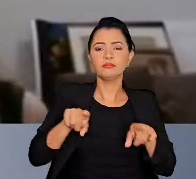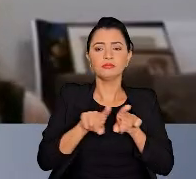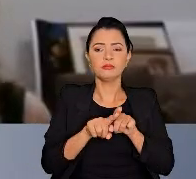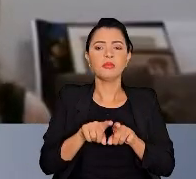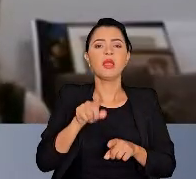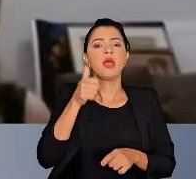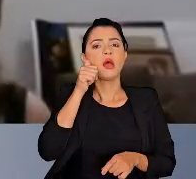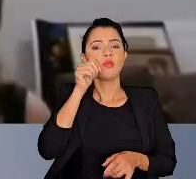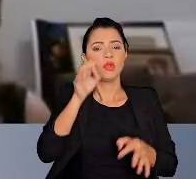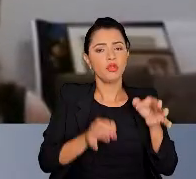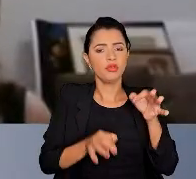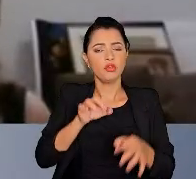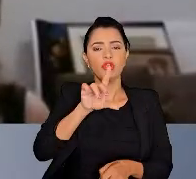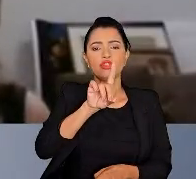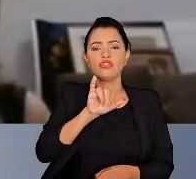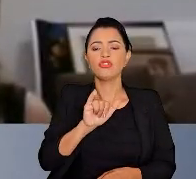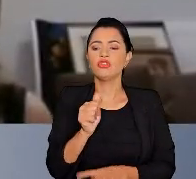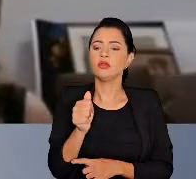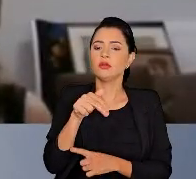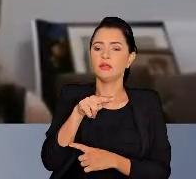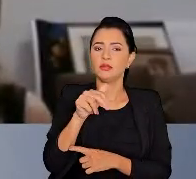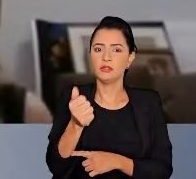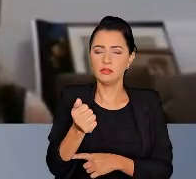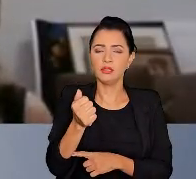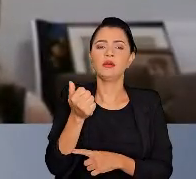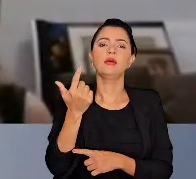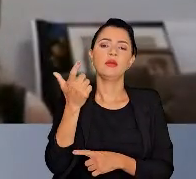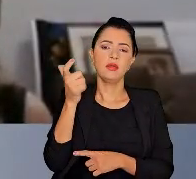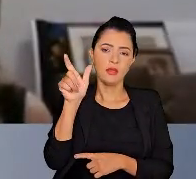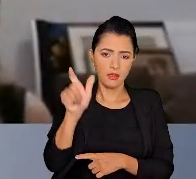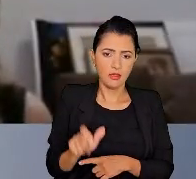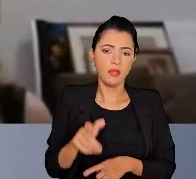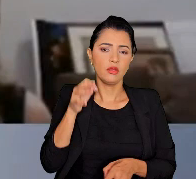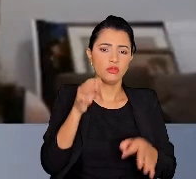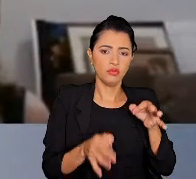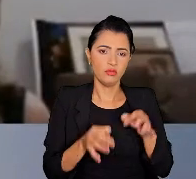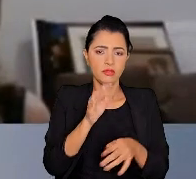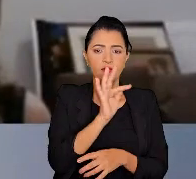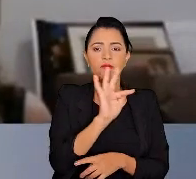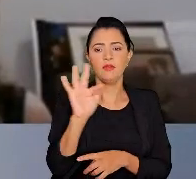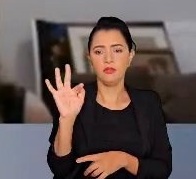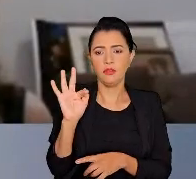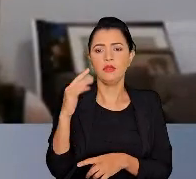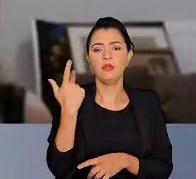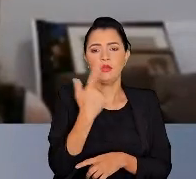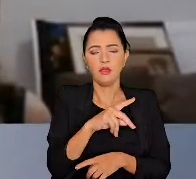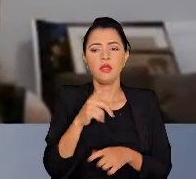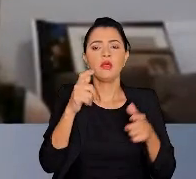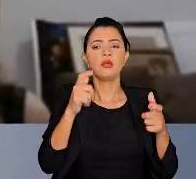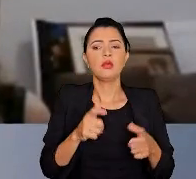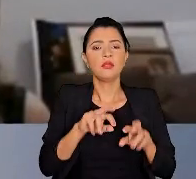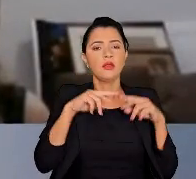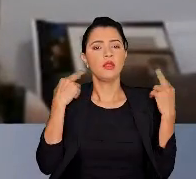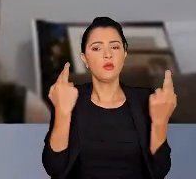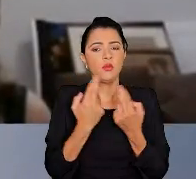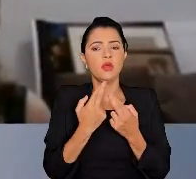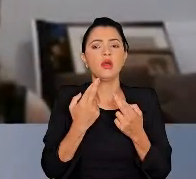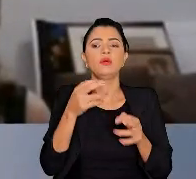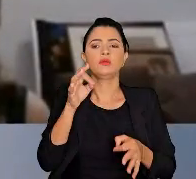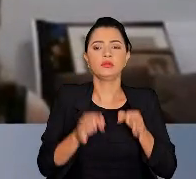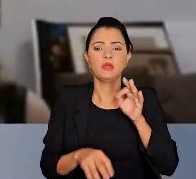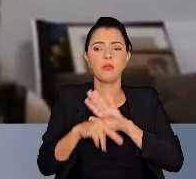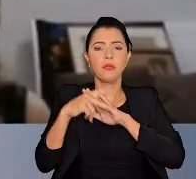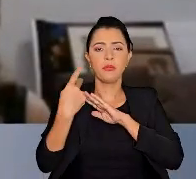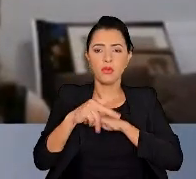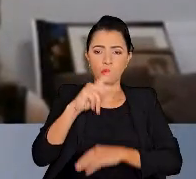juíza Diana Brunstein, que é juíza federal da Seção Judiciária de São